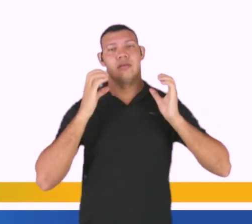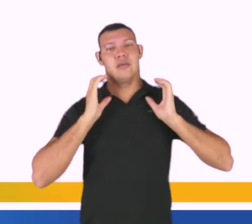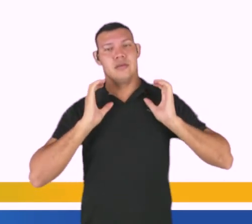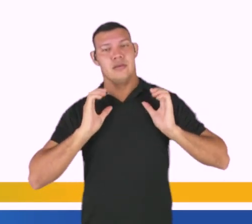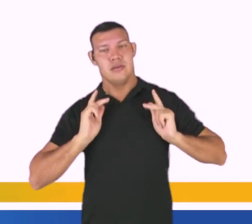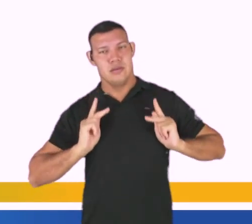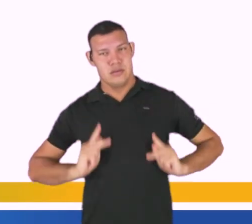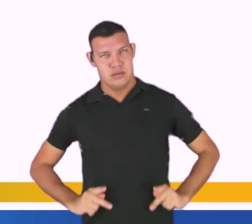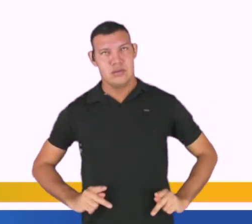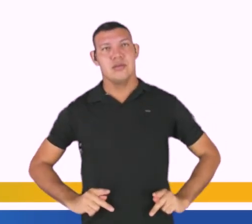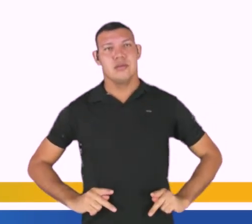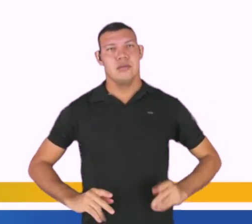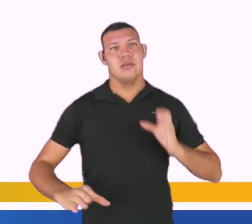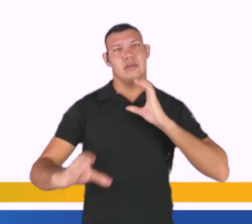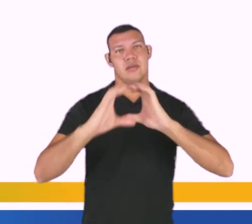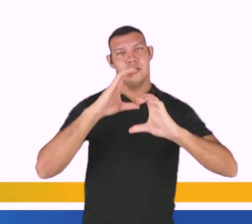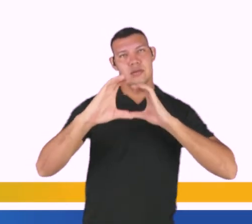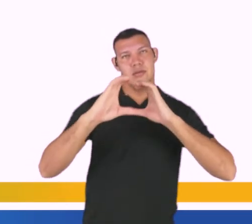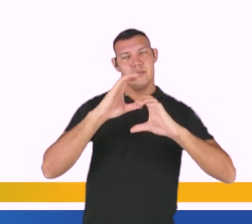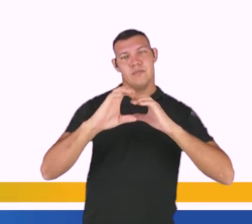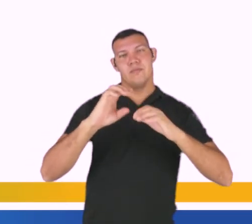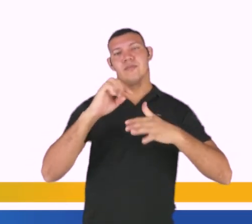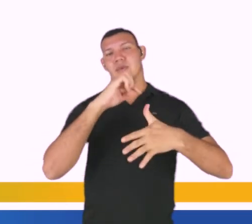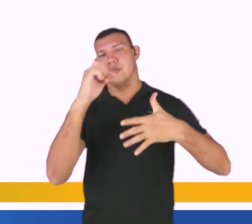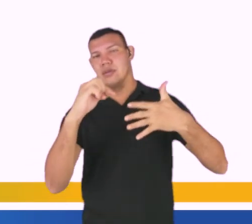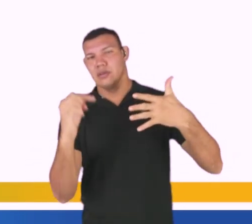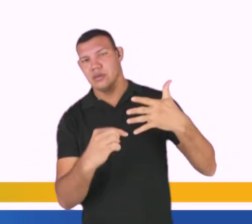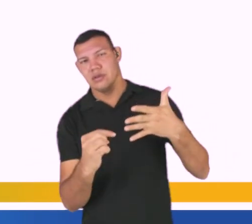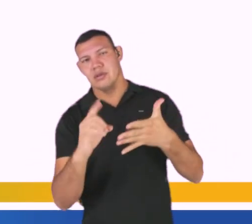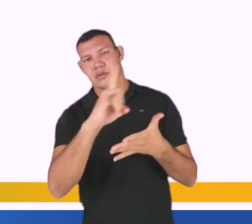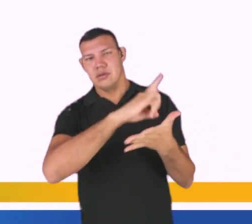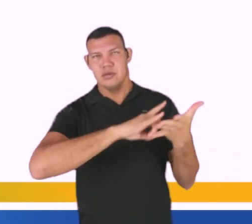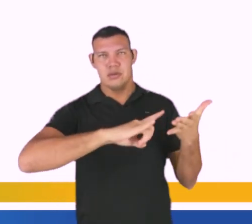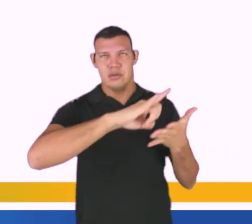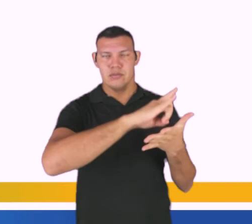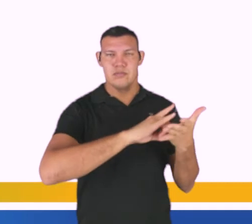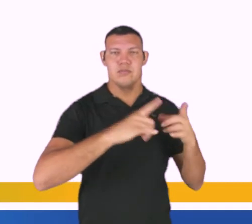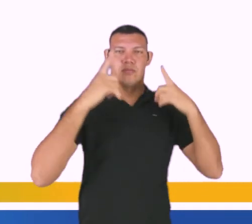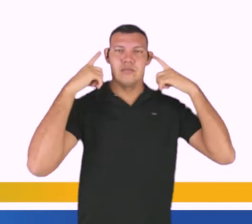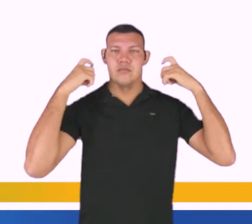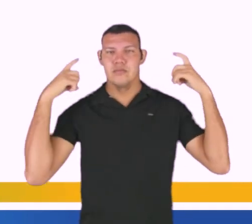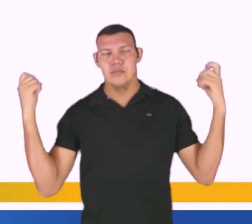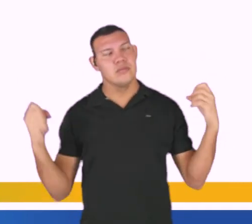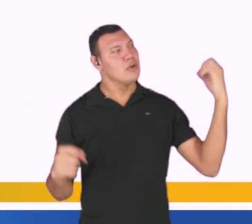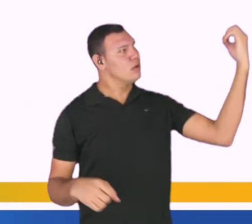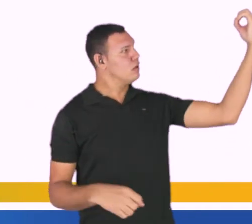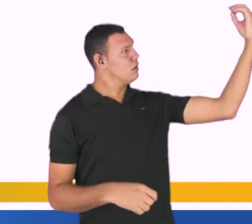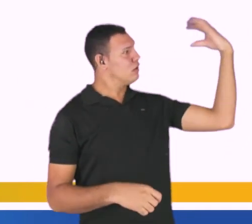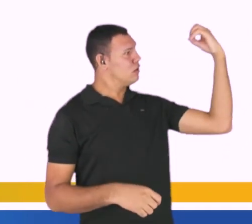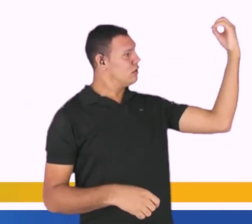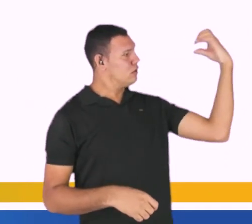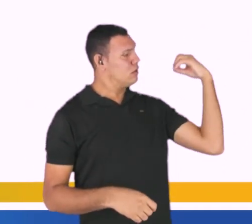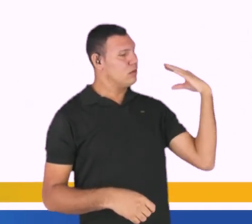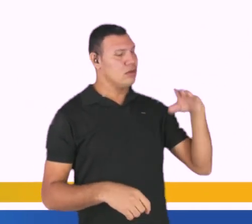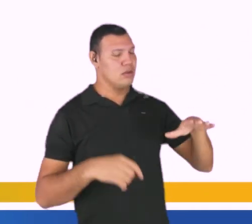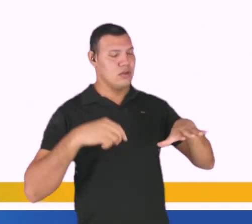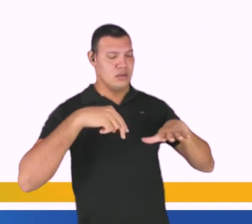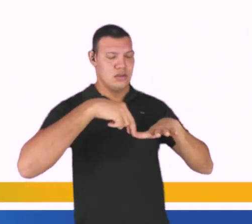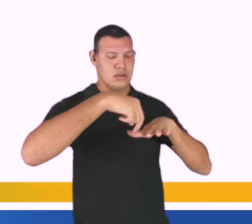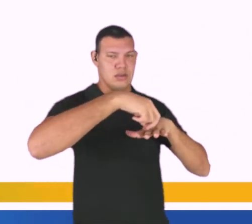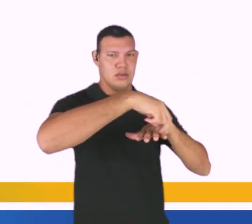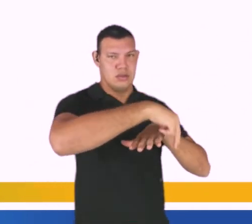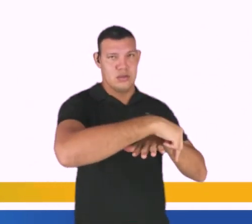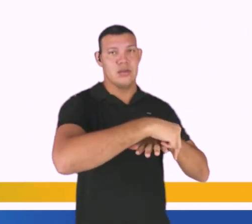posturas e comunicação através dos símbolos gráficos e sonoros. Exemplo, sinais de trânsito, faixas de